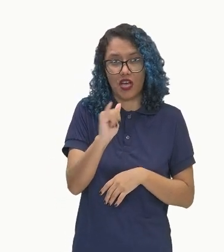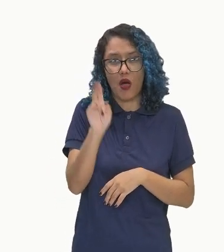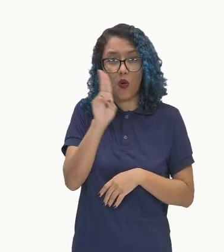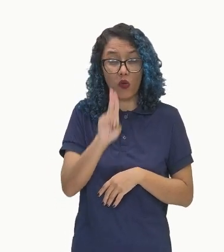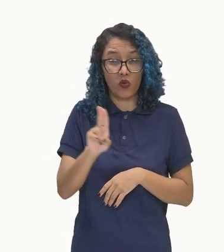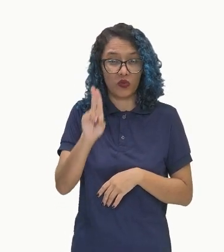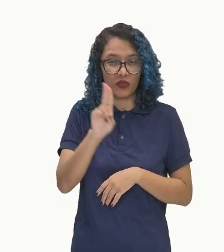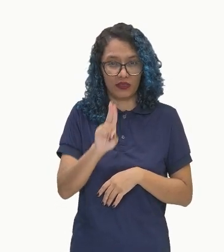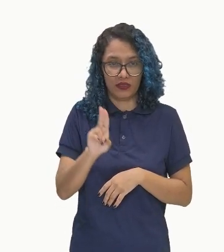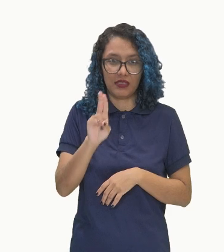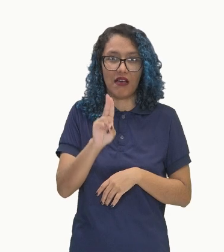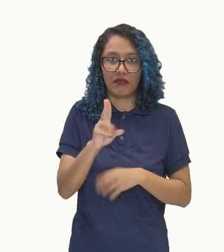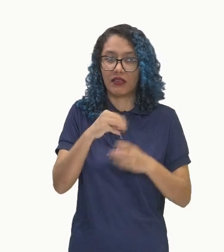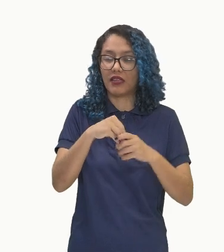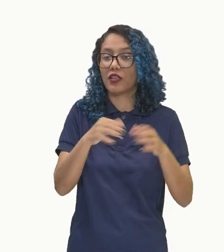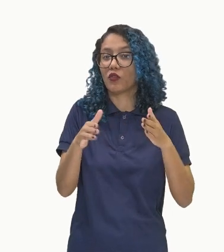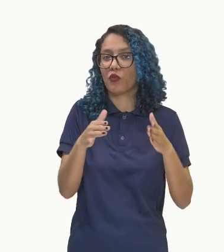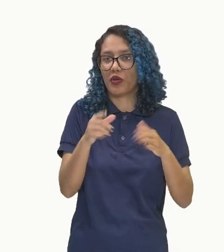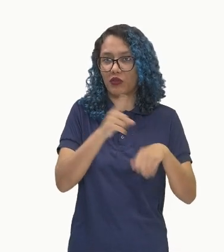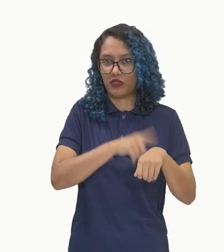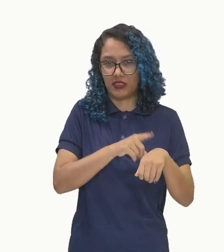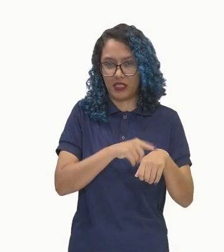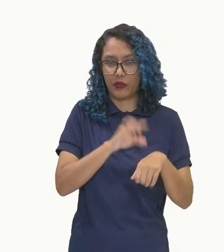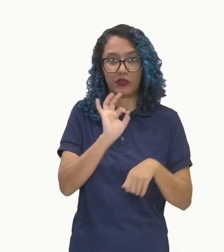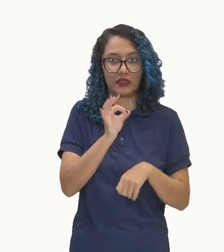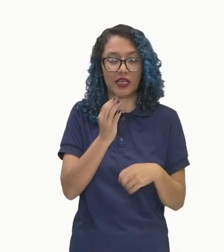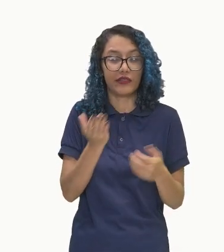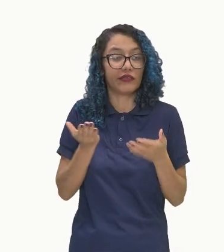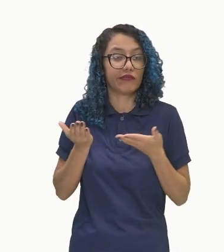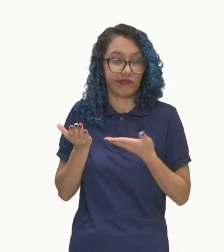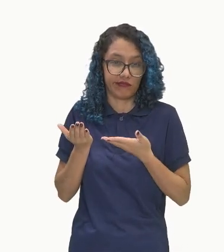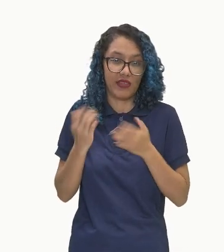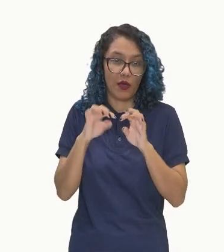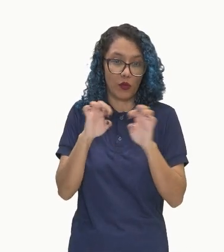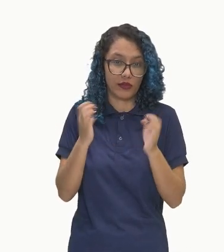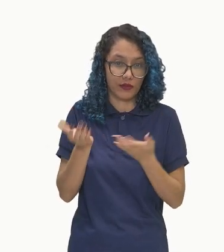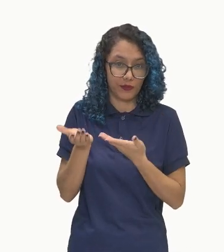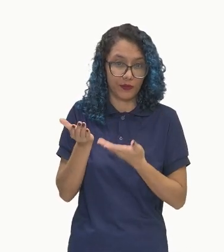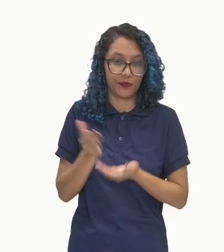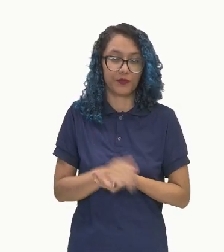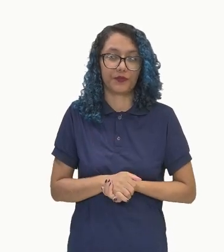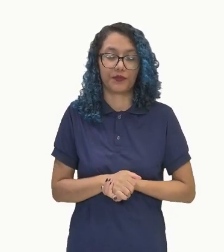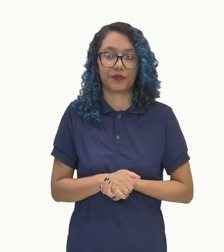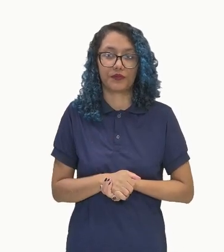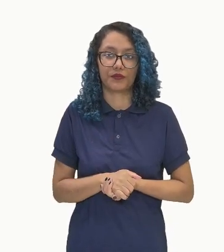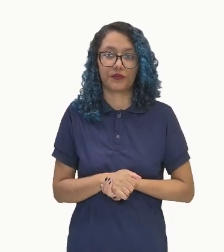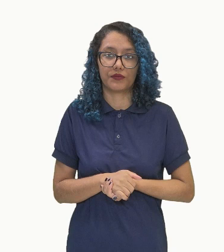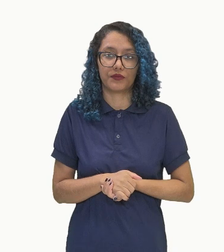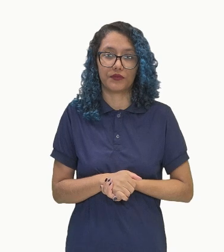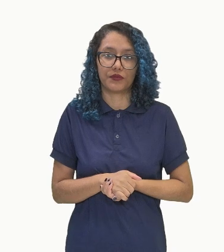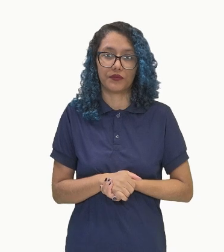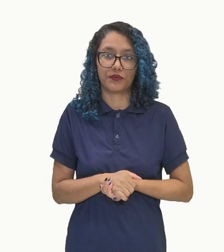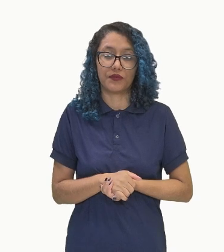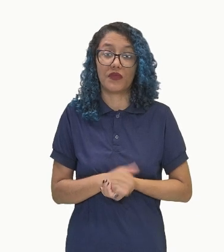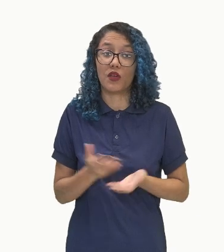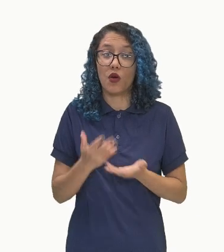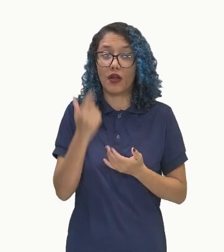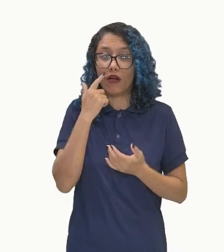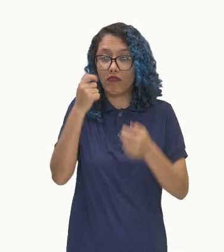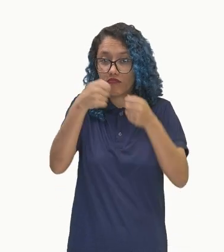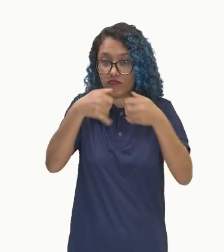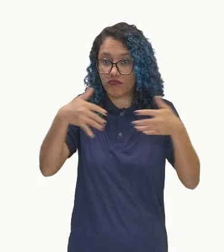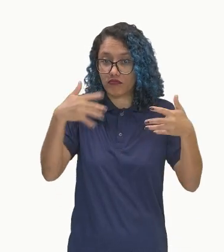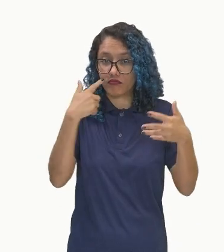você tem o seguinte, ó, o esquema, olha lá. E assim, para um receptor, trata-se